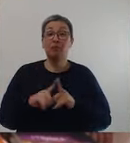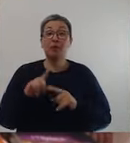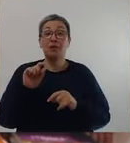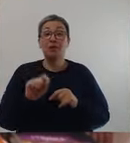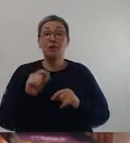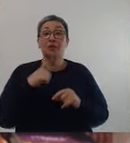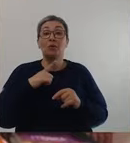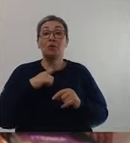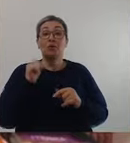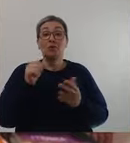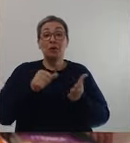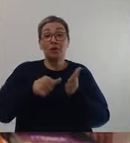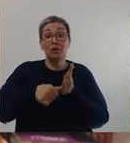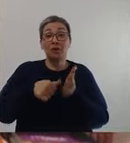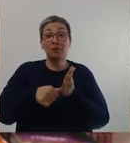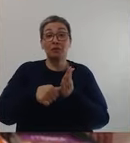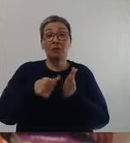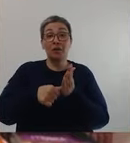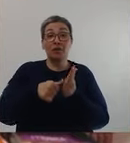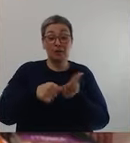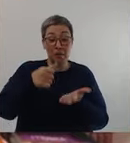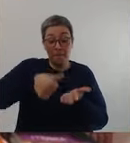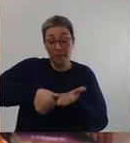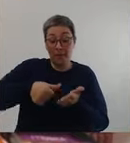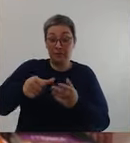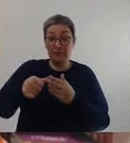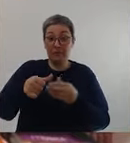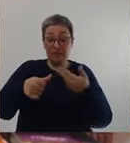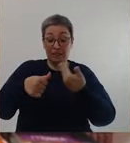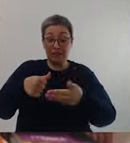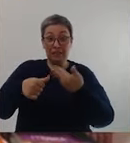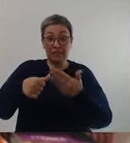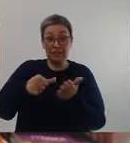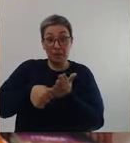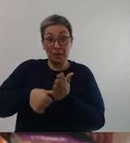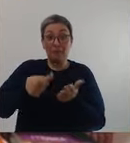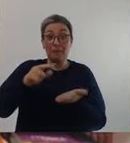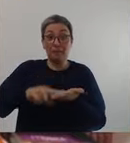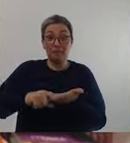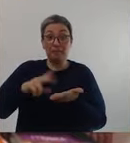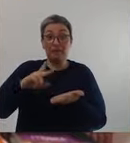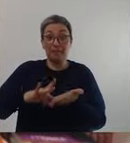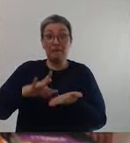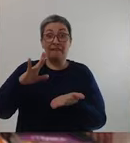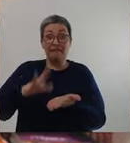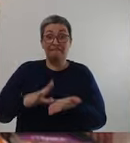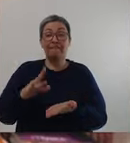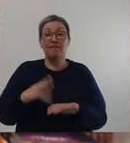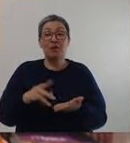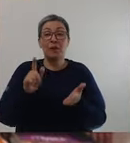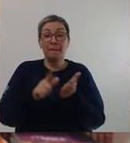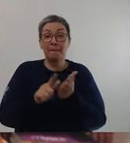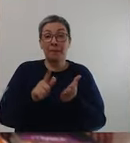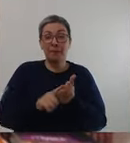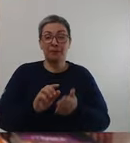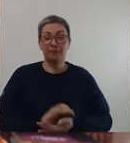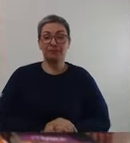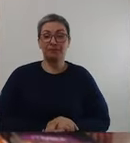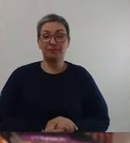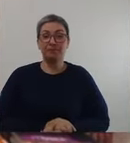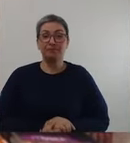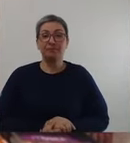tá? Né, colocou o dedo nos carimbos, né? Lá e depois carimbava lá